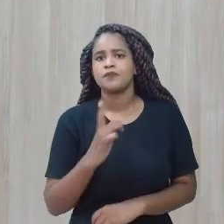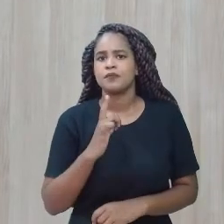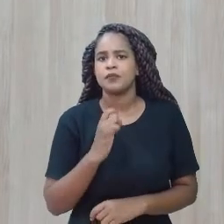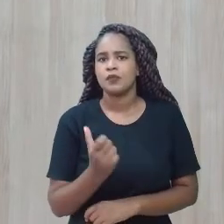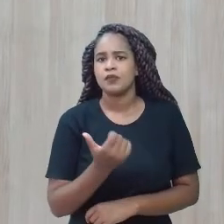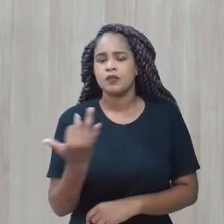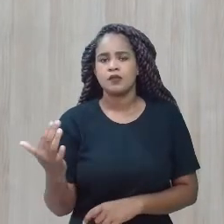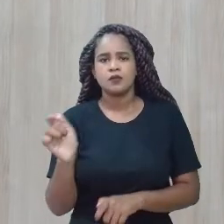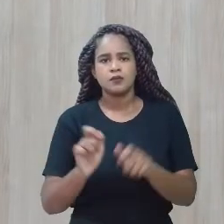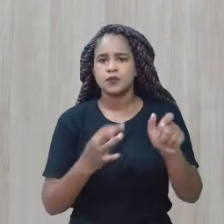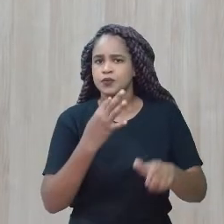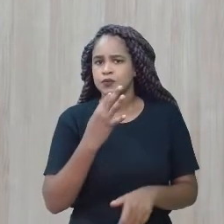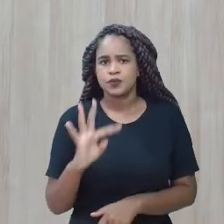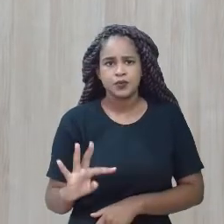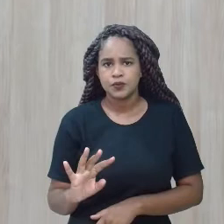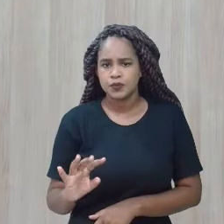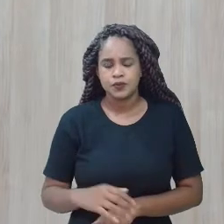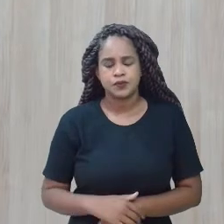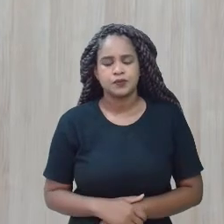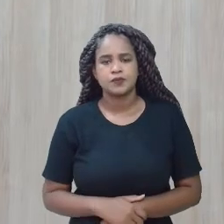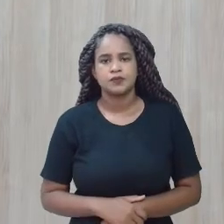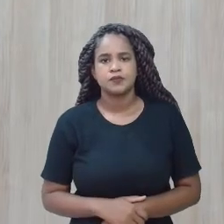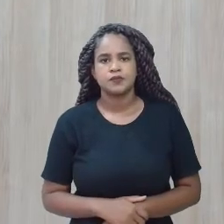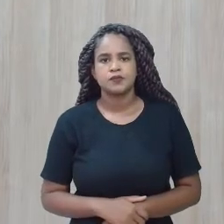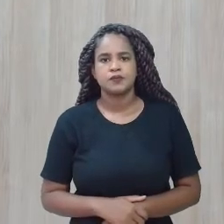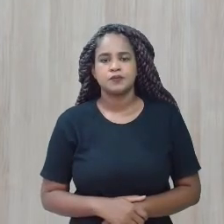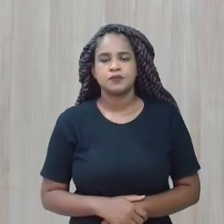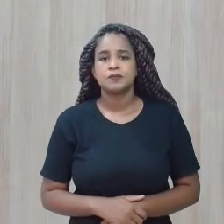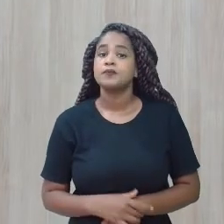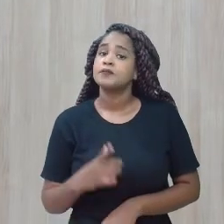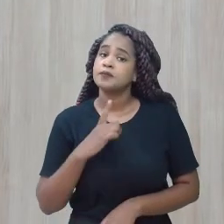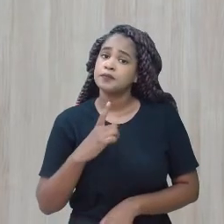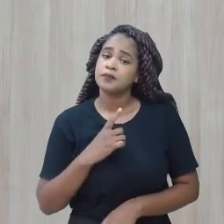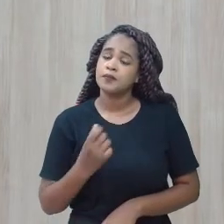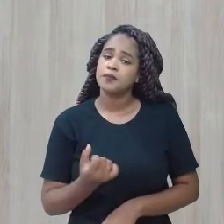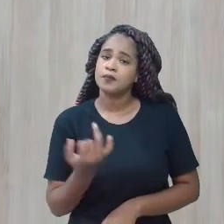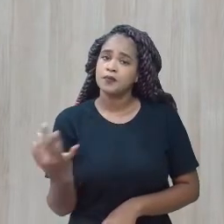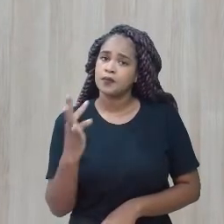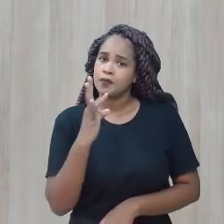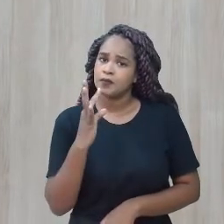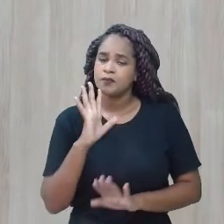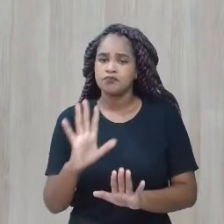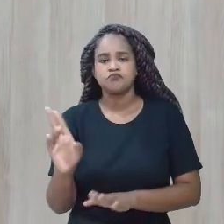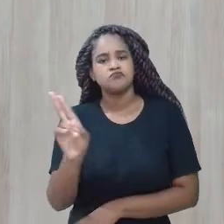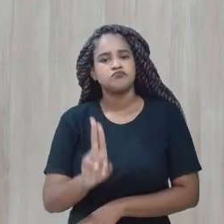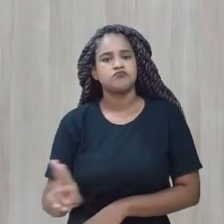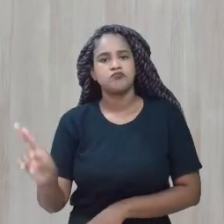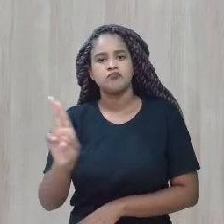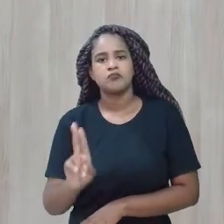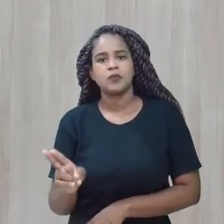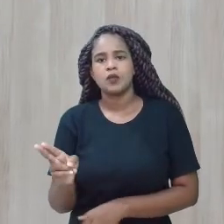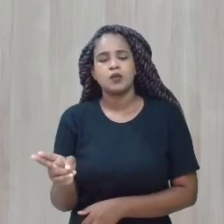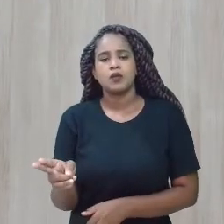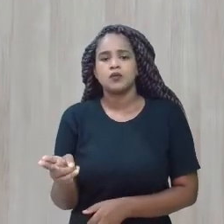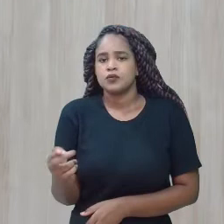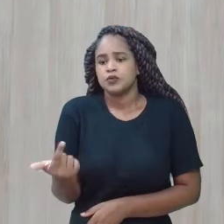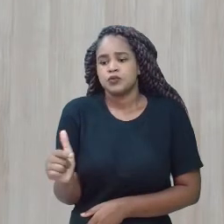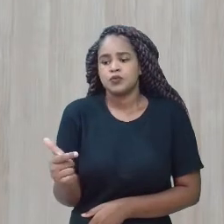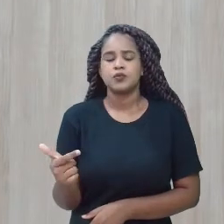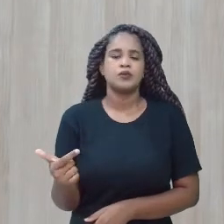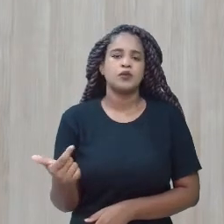não conhecem essa ferramenta ainda, minha gente. Tem pessoas que conhecem, mas não têm aparelho de